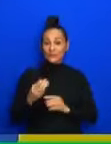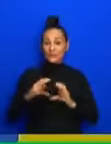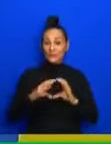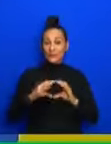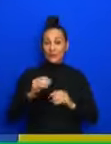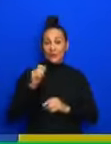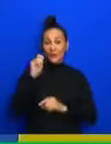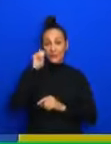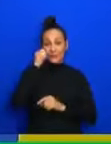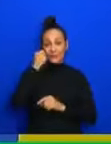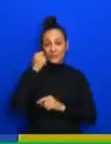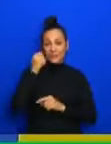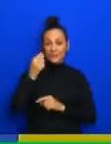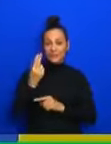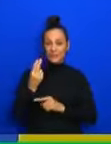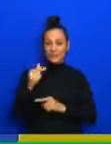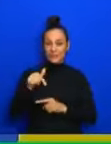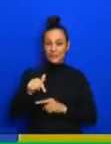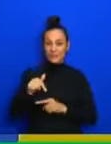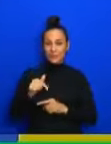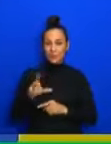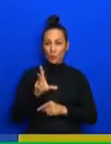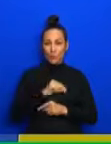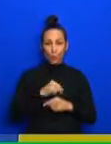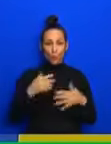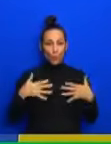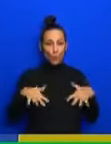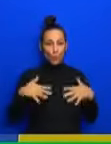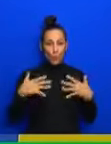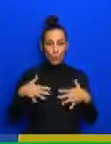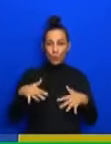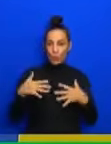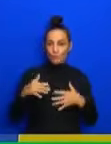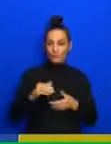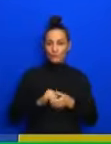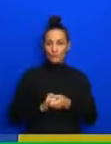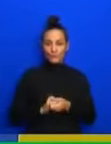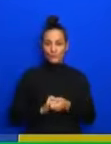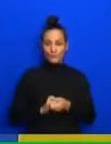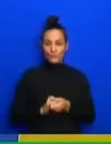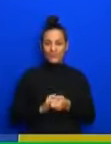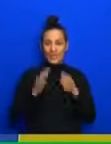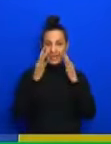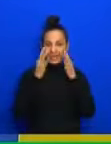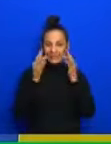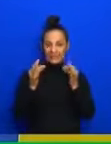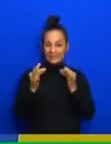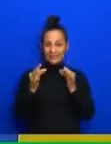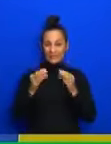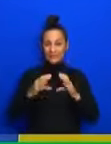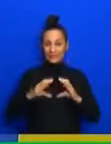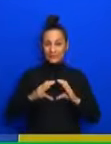Bola 27. Bola preta. Ai, ai, ai, ai, ai. Atenção.